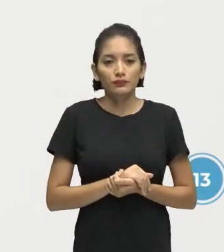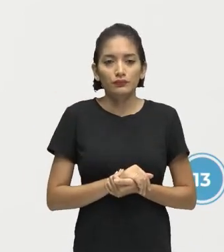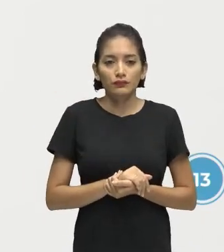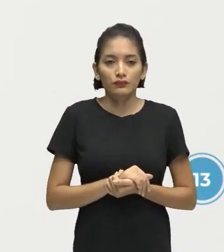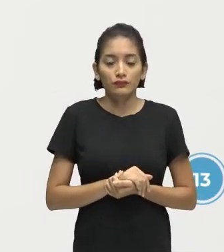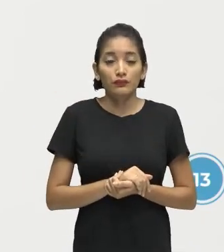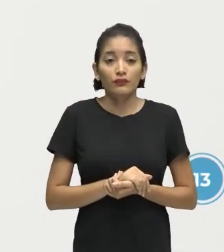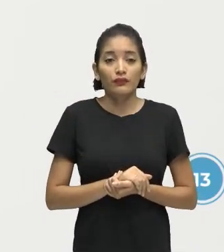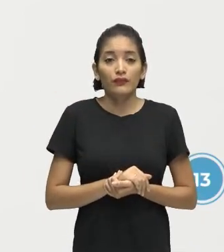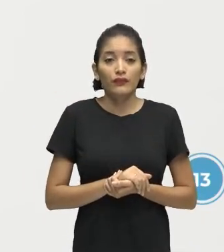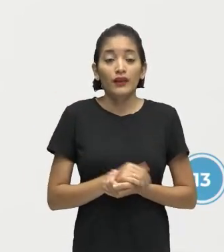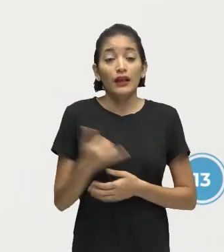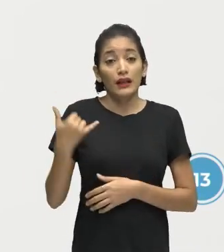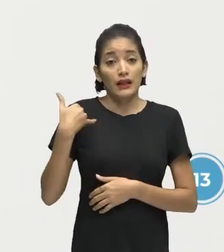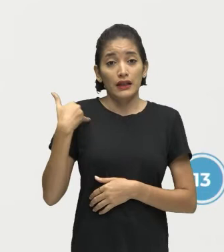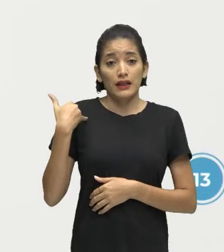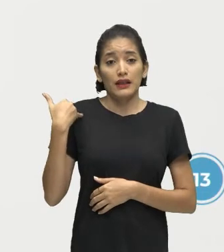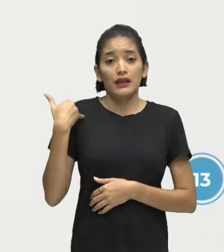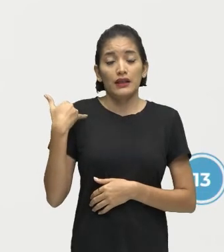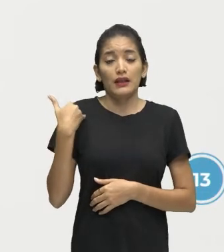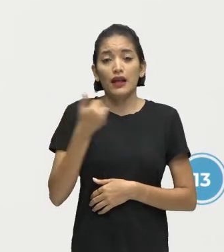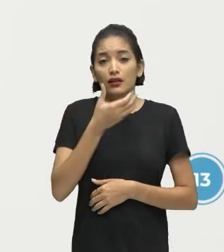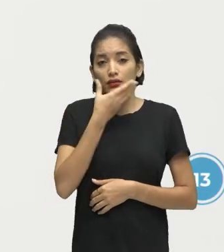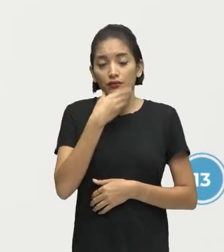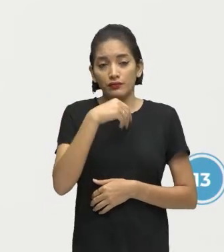a idade do pai,